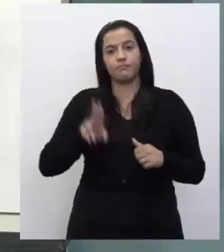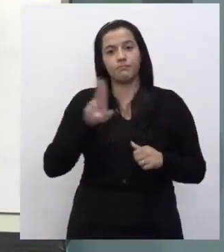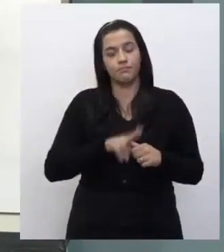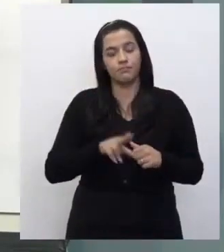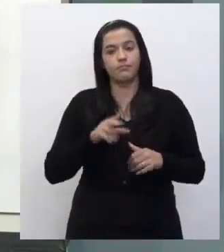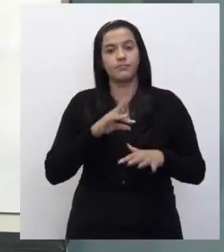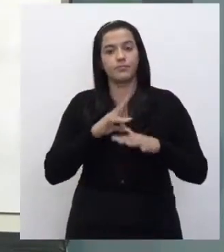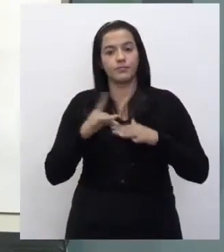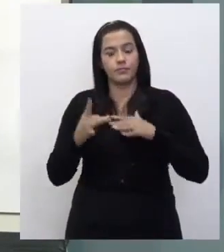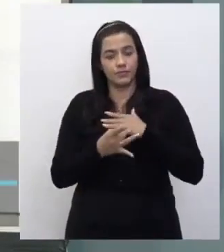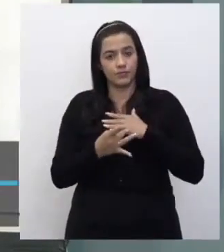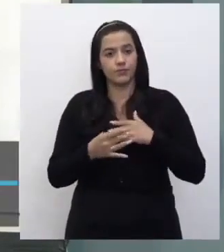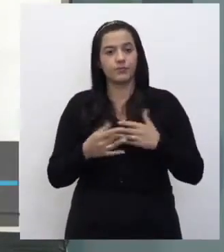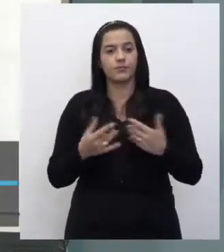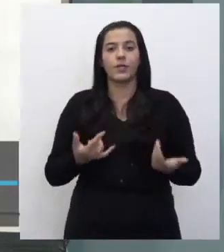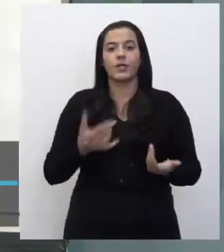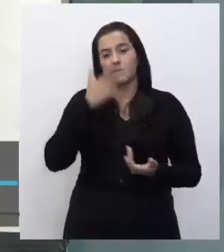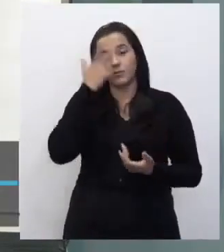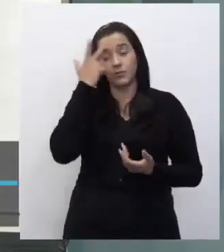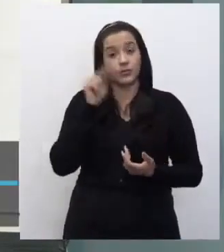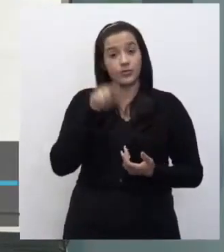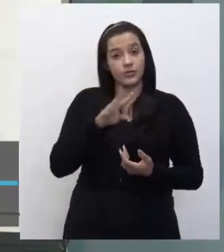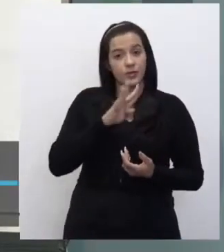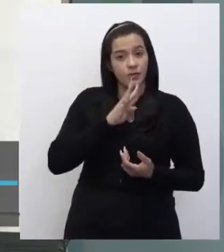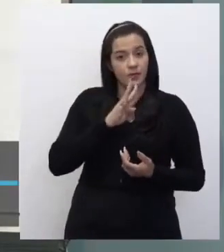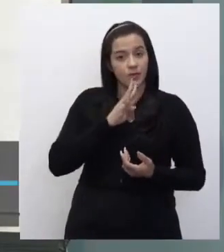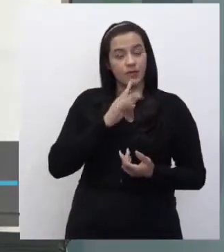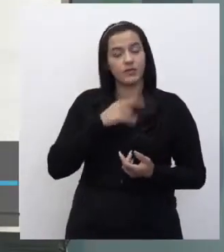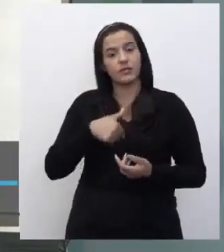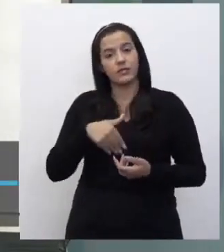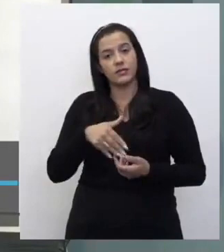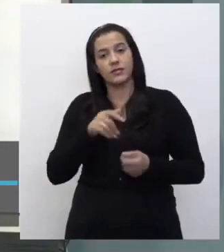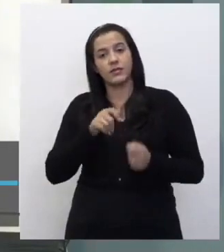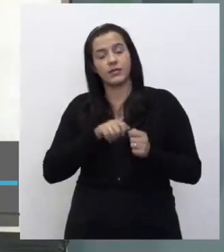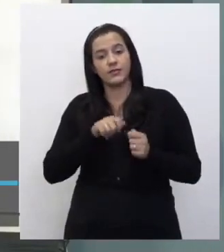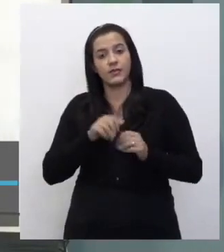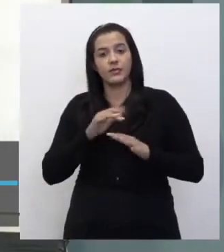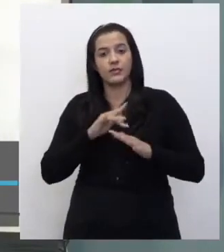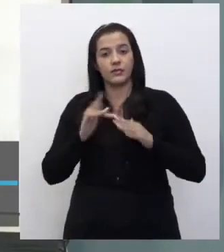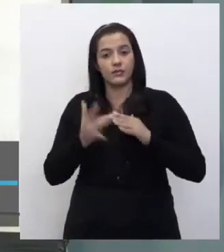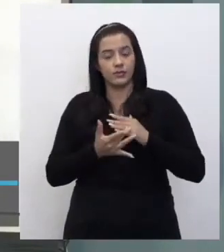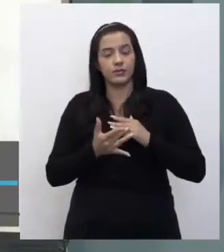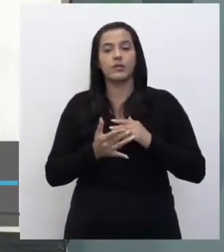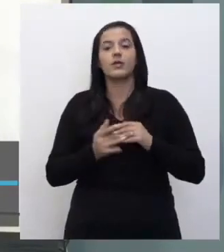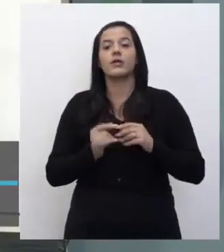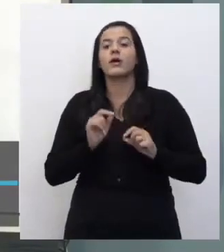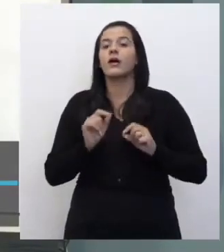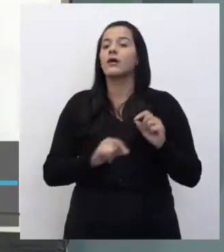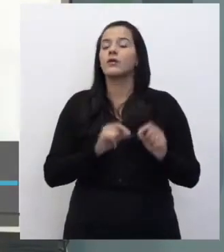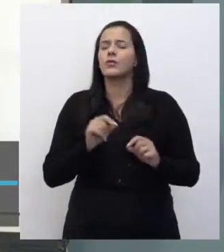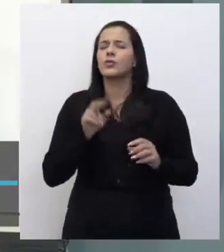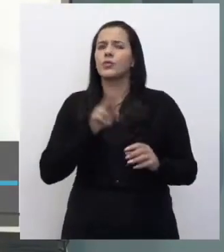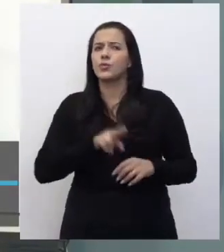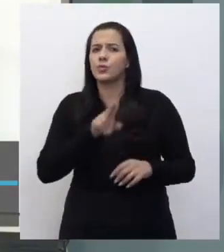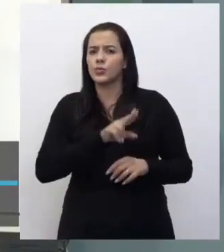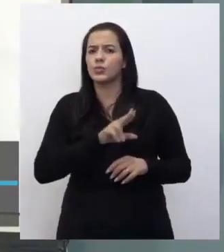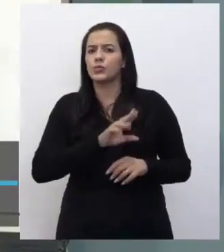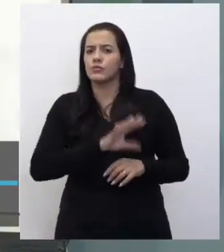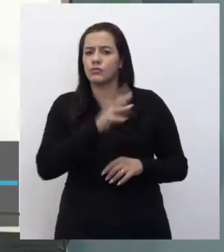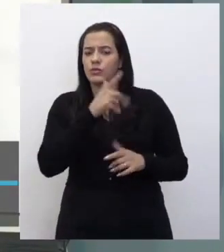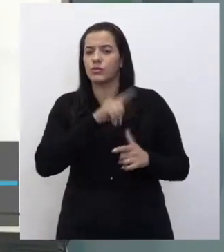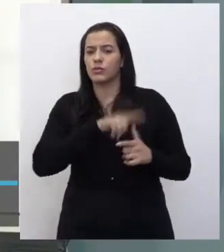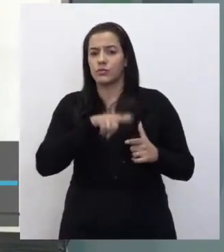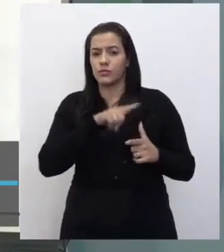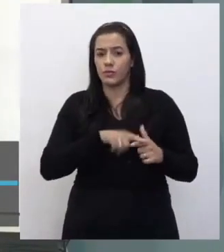redes sociais, das pessoas que você conhece aí fazem das redes sociais, e esse uso pode causar algum tipo